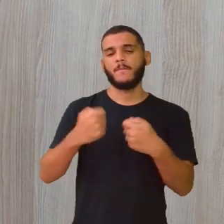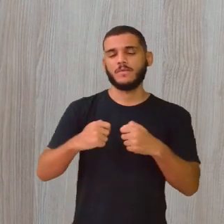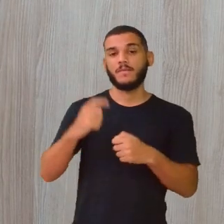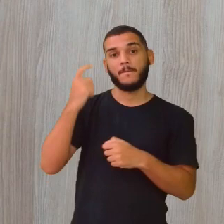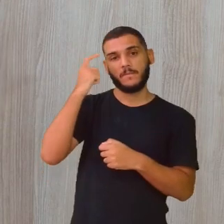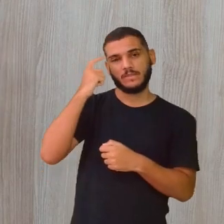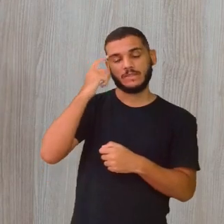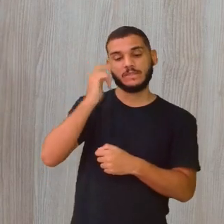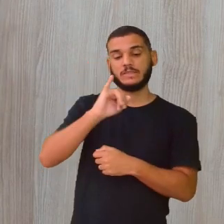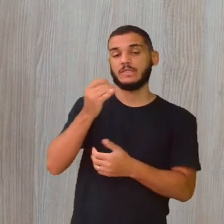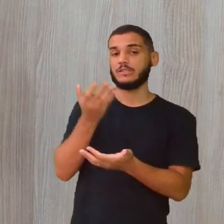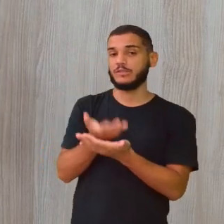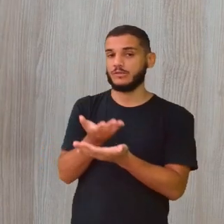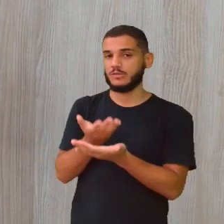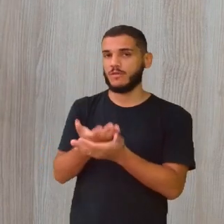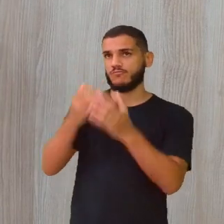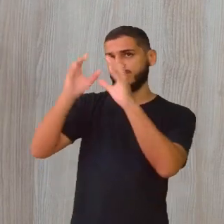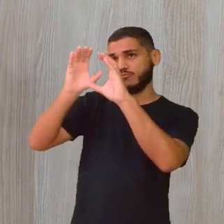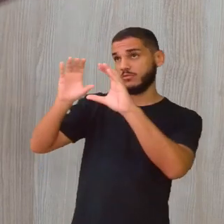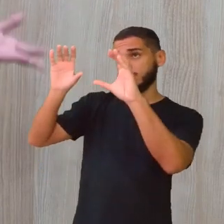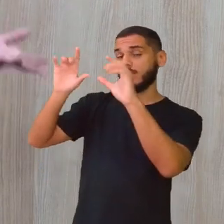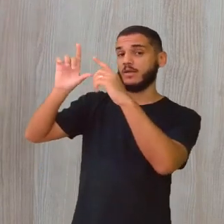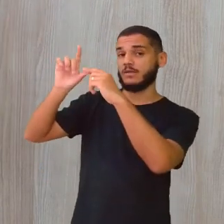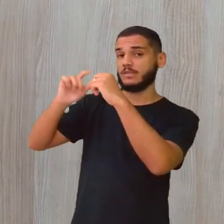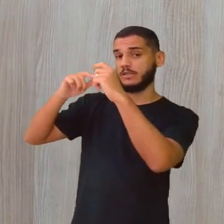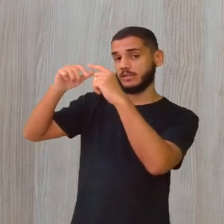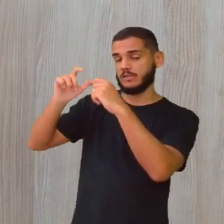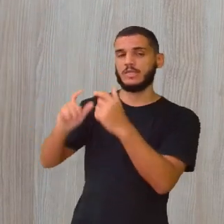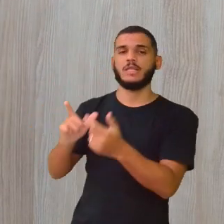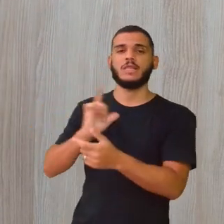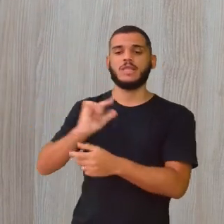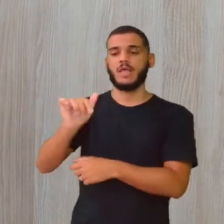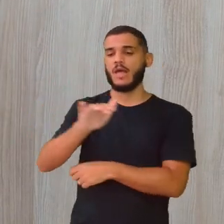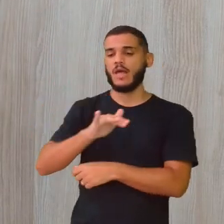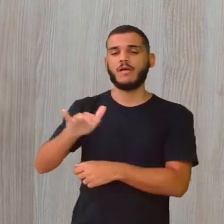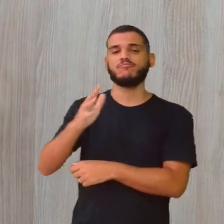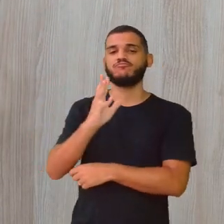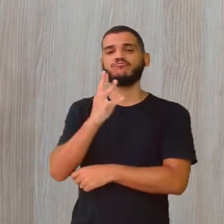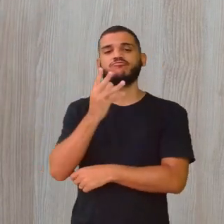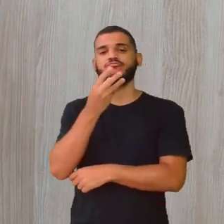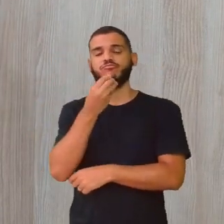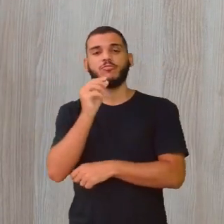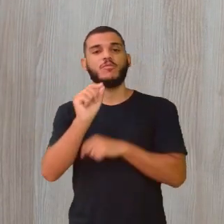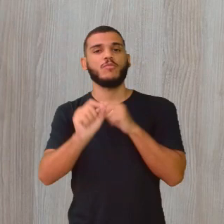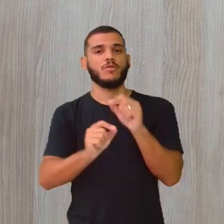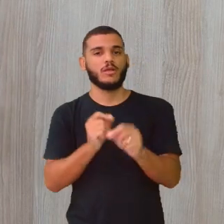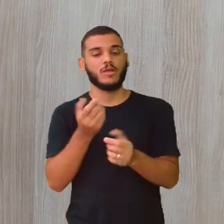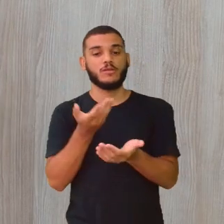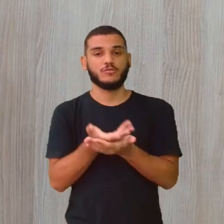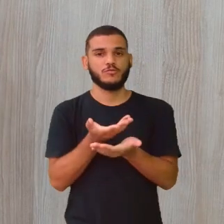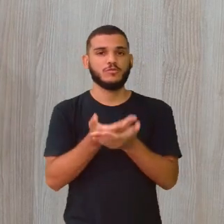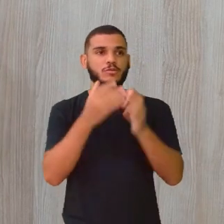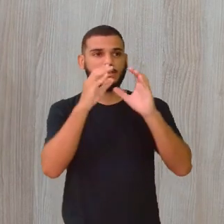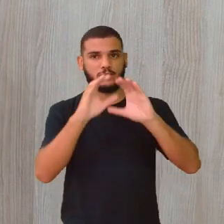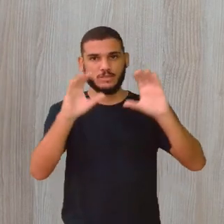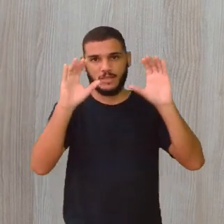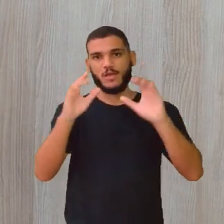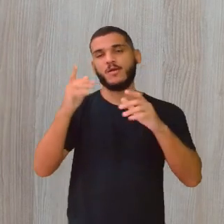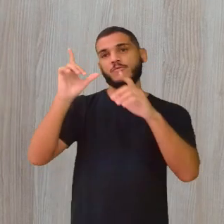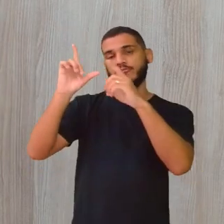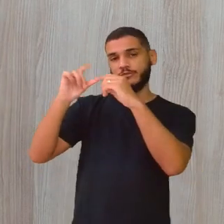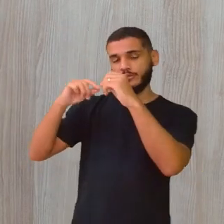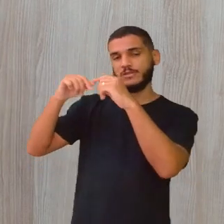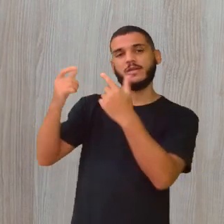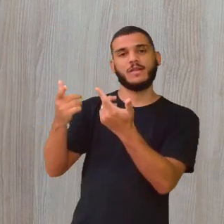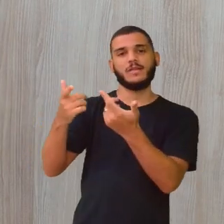se eles estudavam o céu e as estrelas, então tem que ser uma área de conhecimento que estude céu e estrelas, como por Isso.